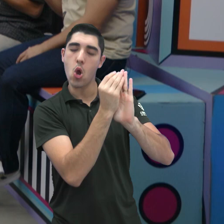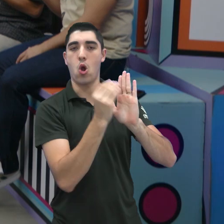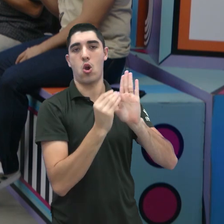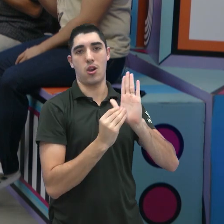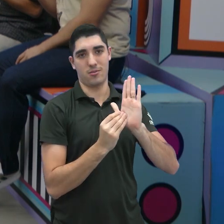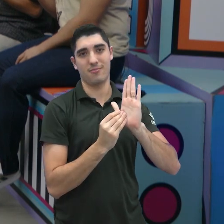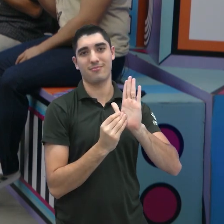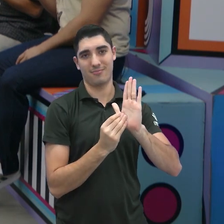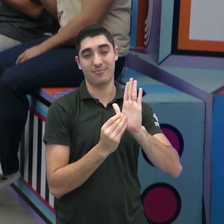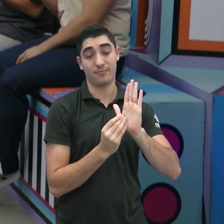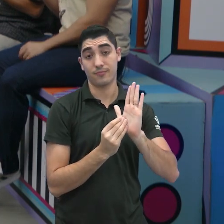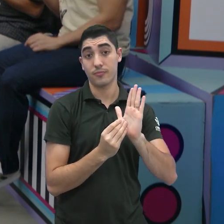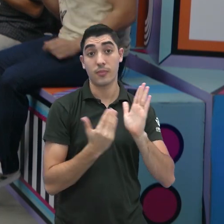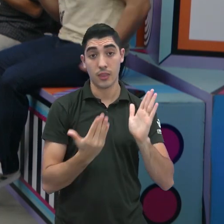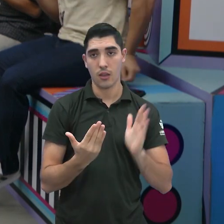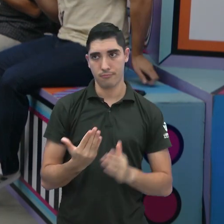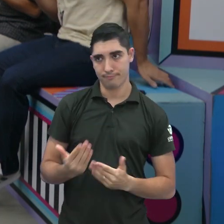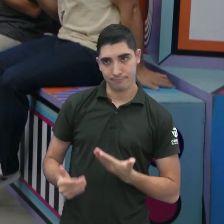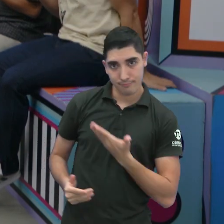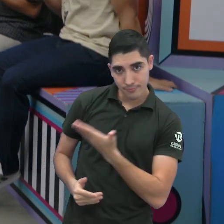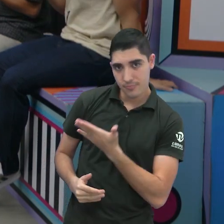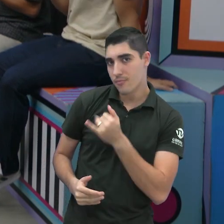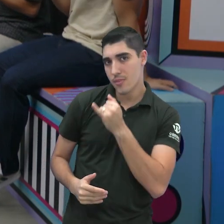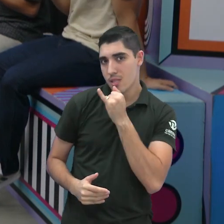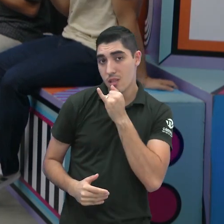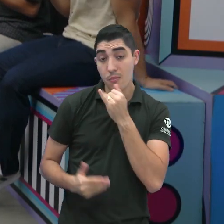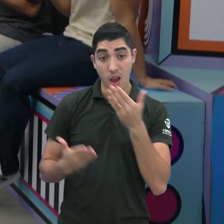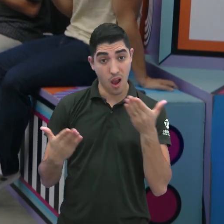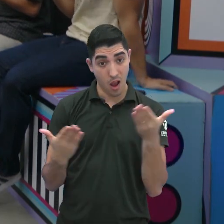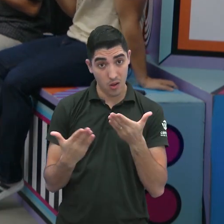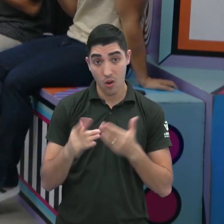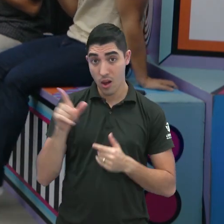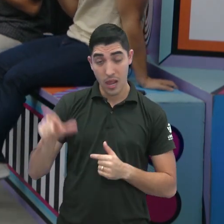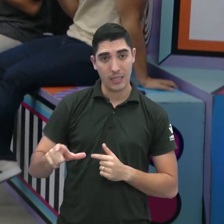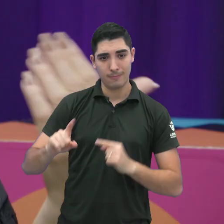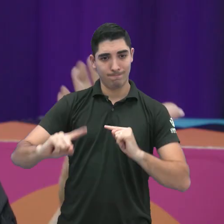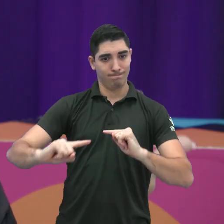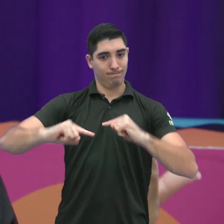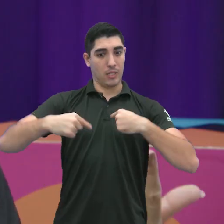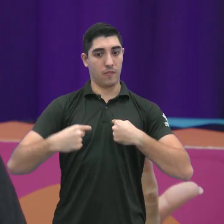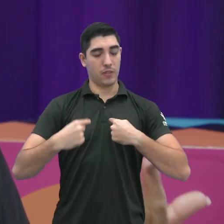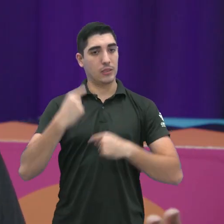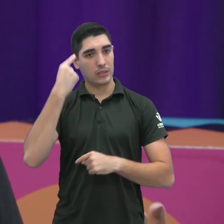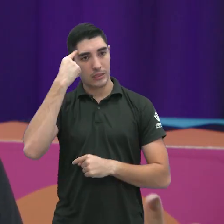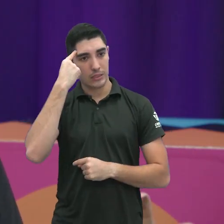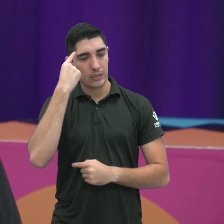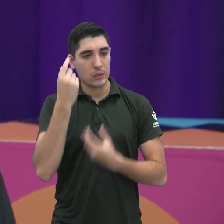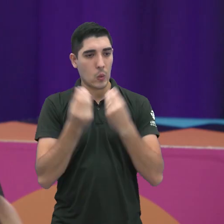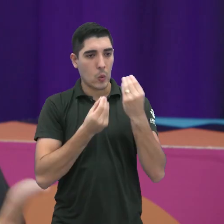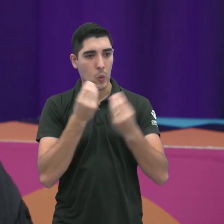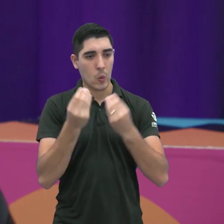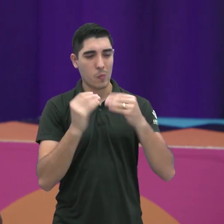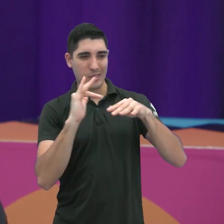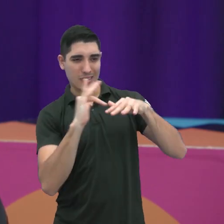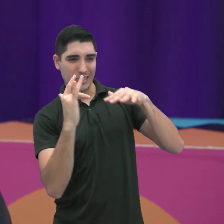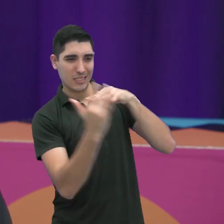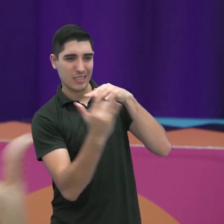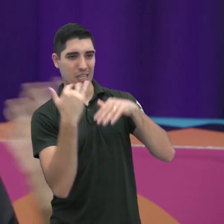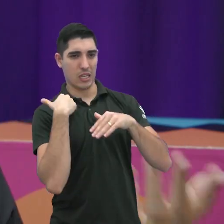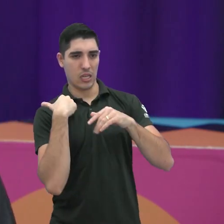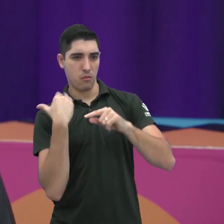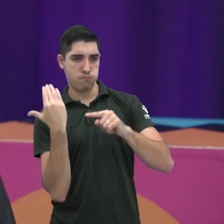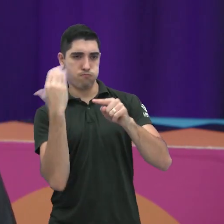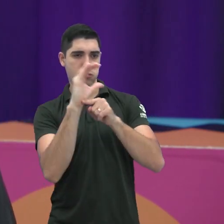né? Então, ela, no caso, está enfrentando o desafio de realmente ir para a rede social e falar